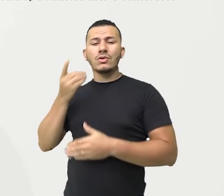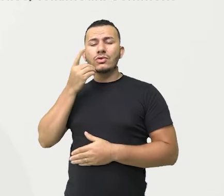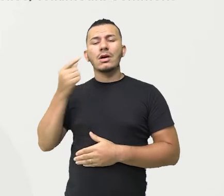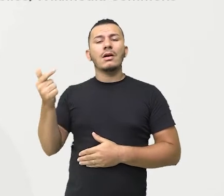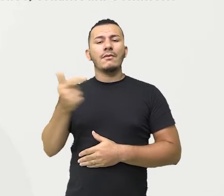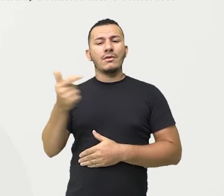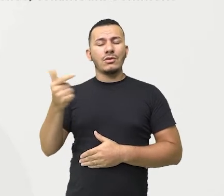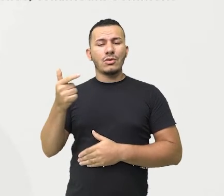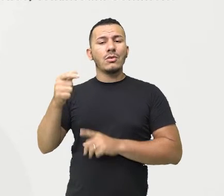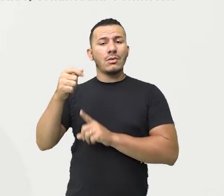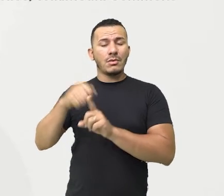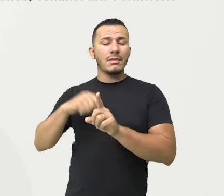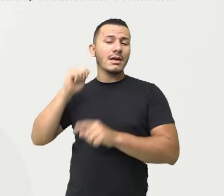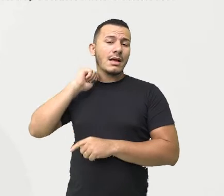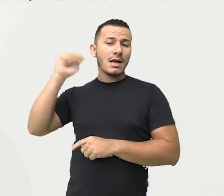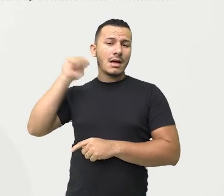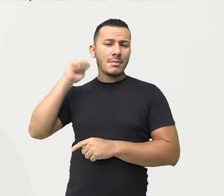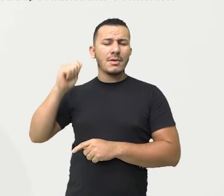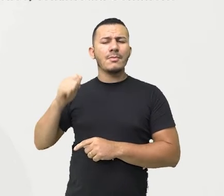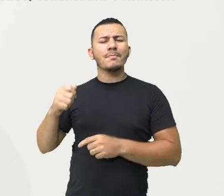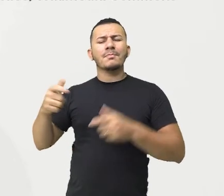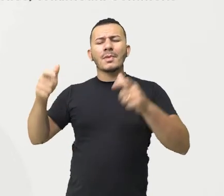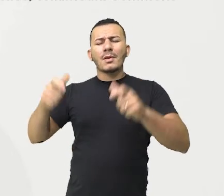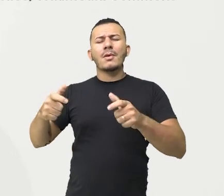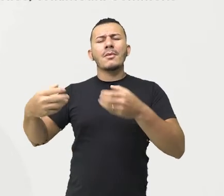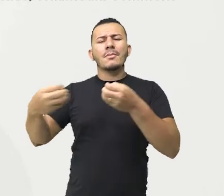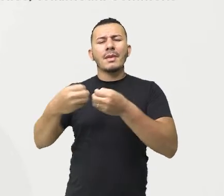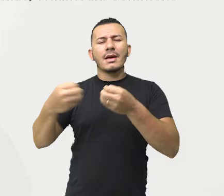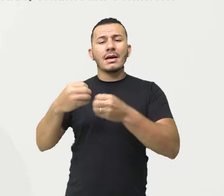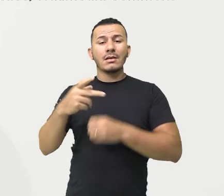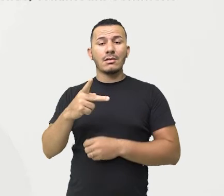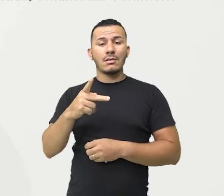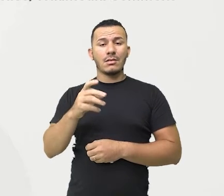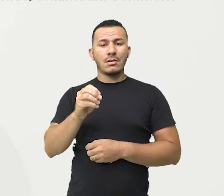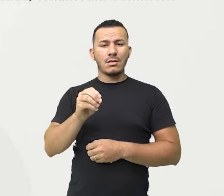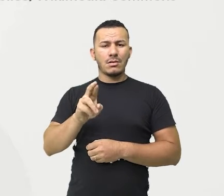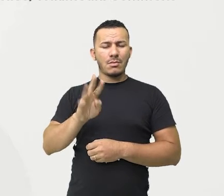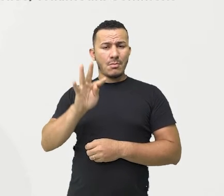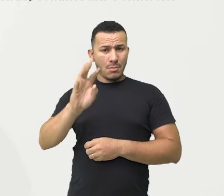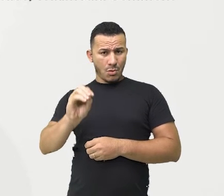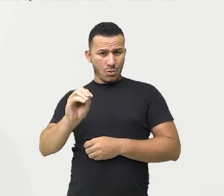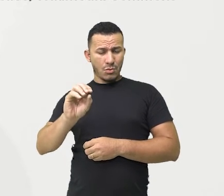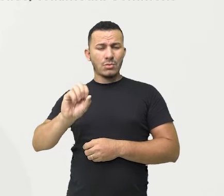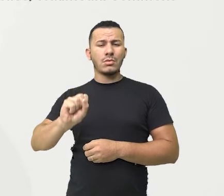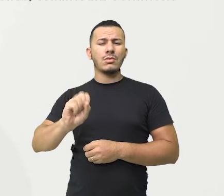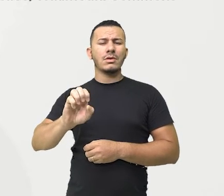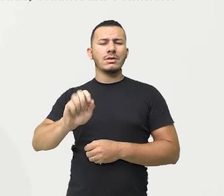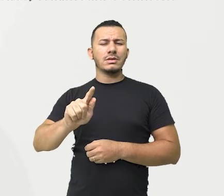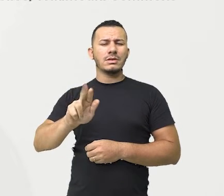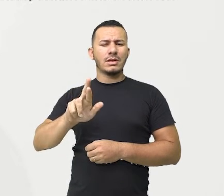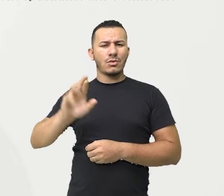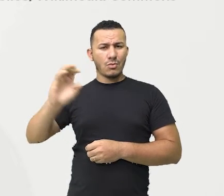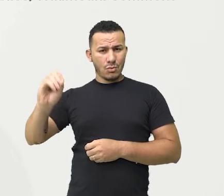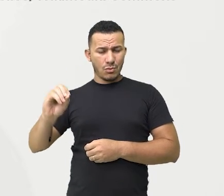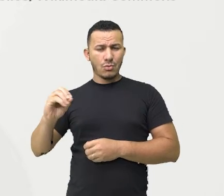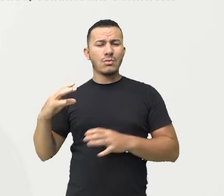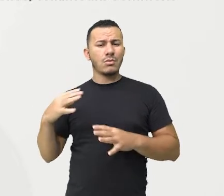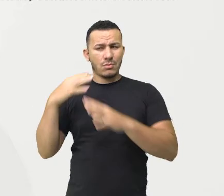abril, próximo à região de Porto Seguro, totalizando 45 dias de